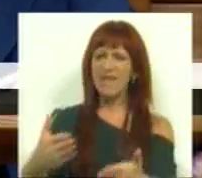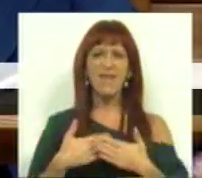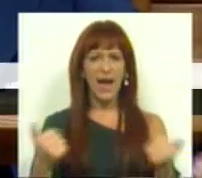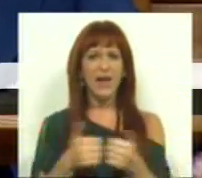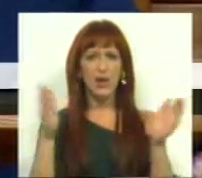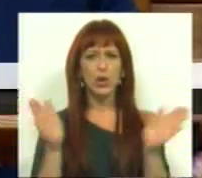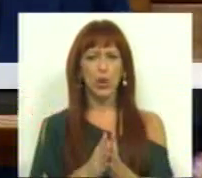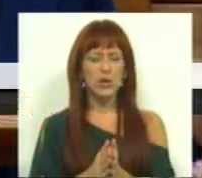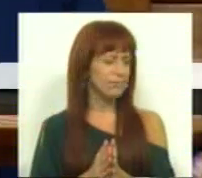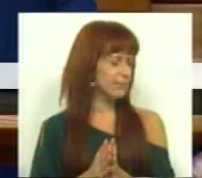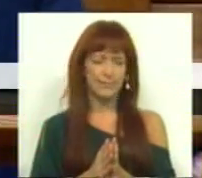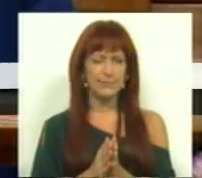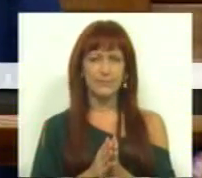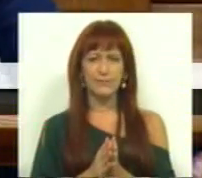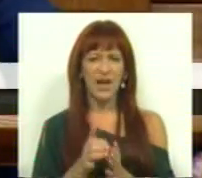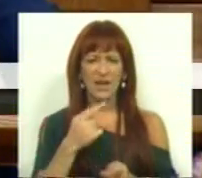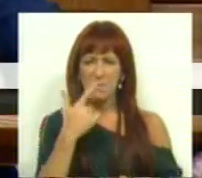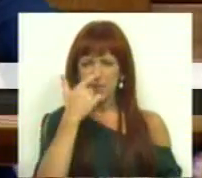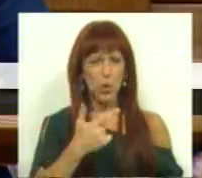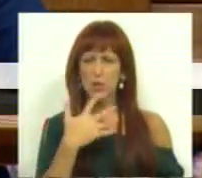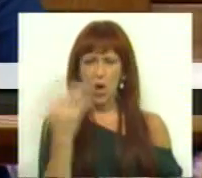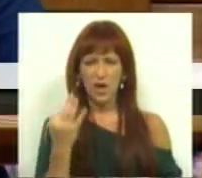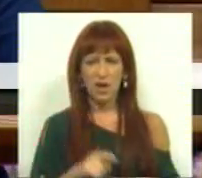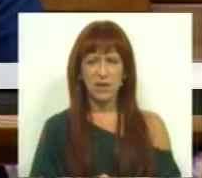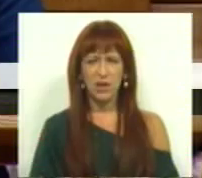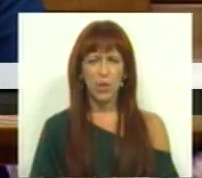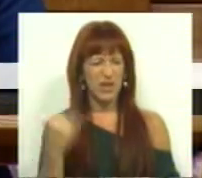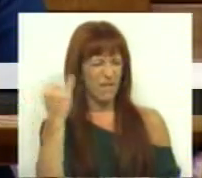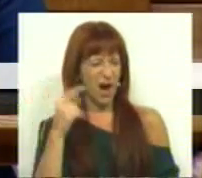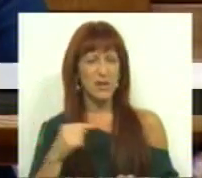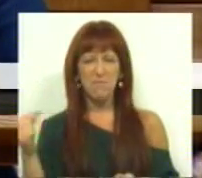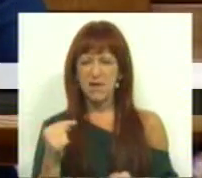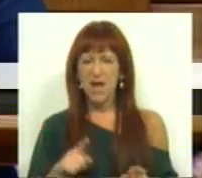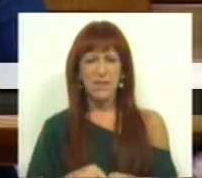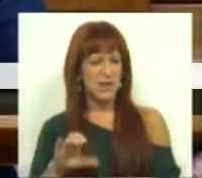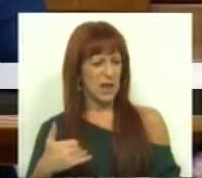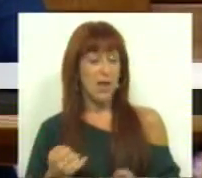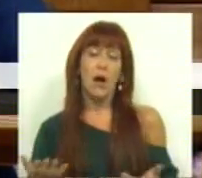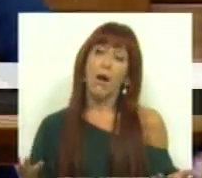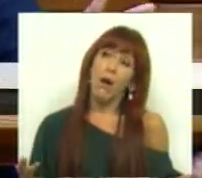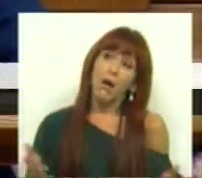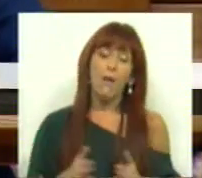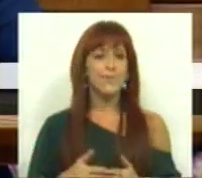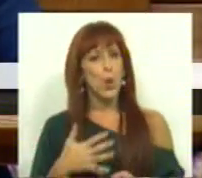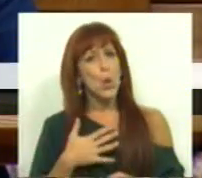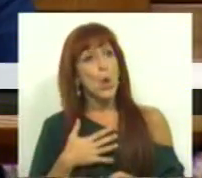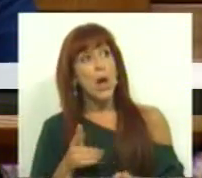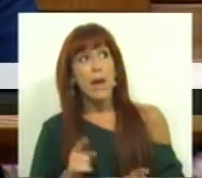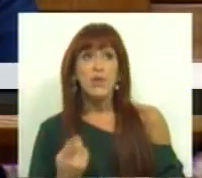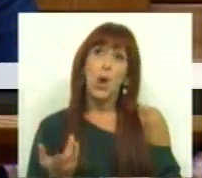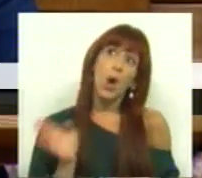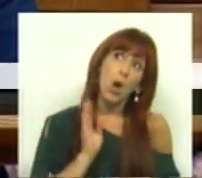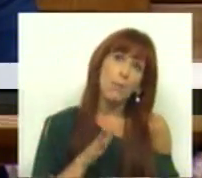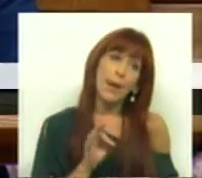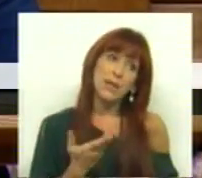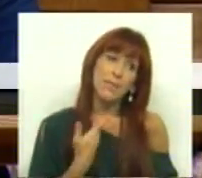a todos. Não há já quem acredite na farsa das minimizações do CDS ou do não queremos, mas tem de ser